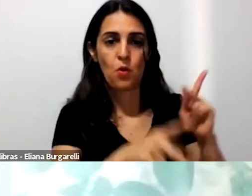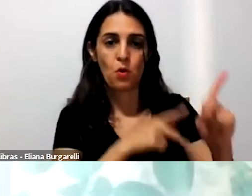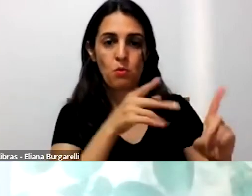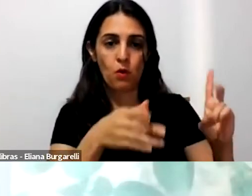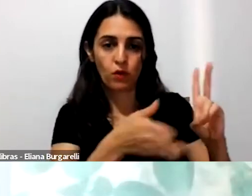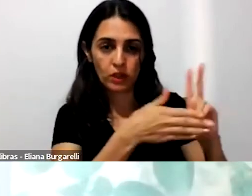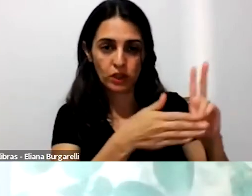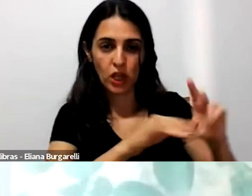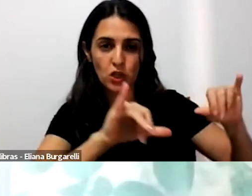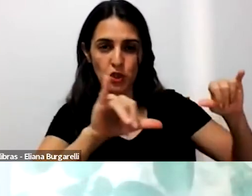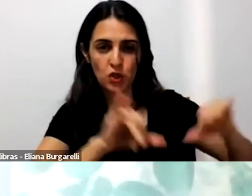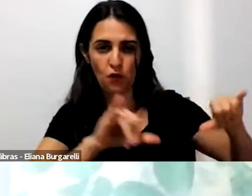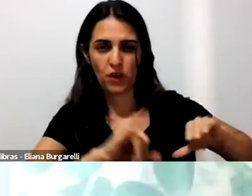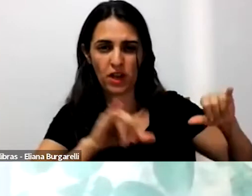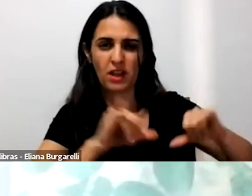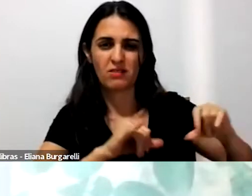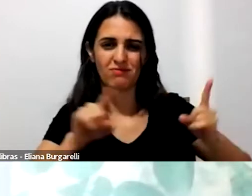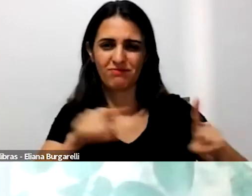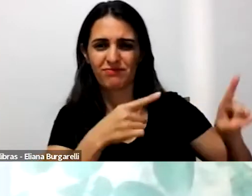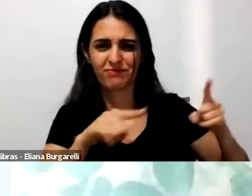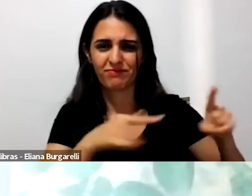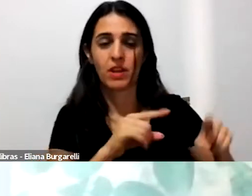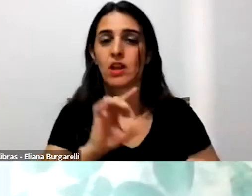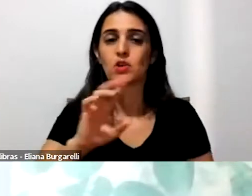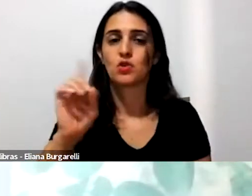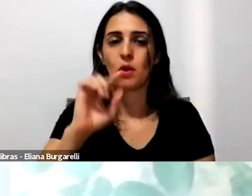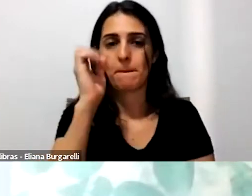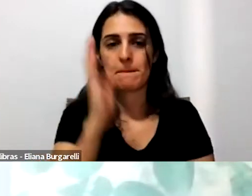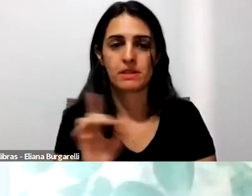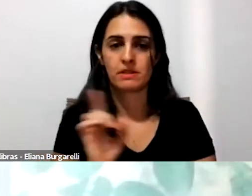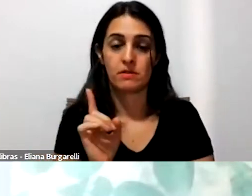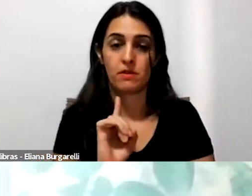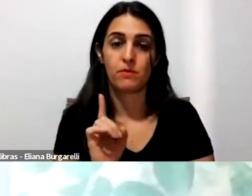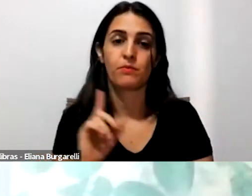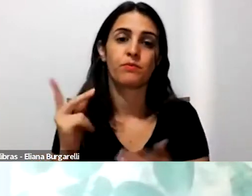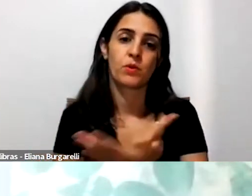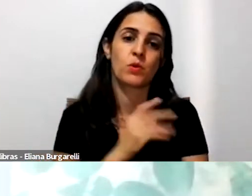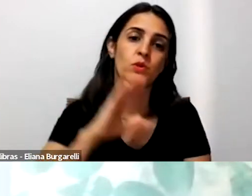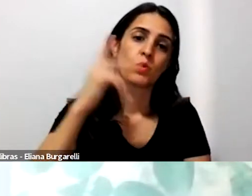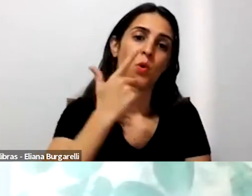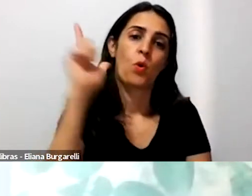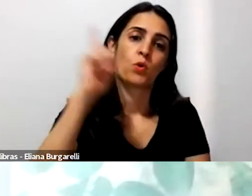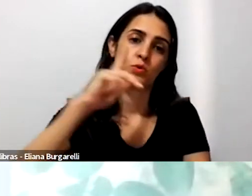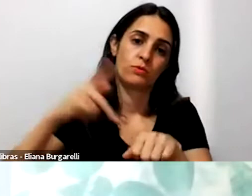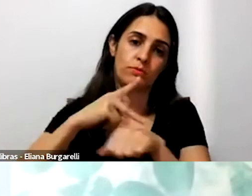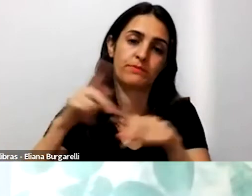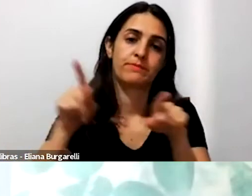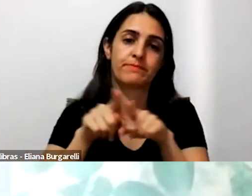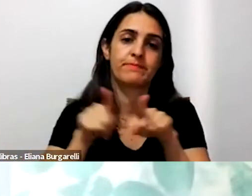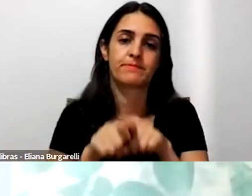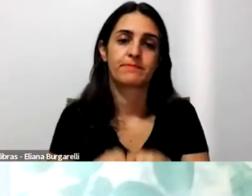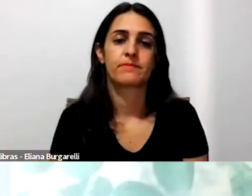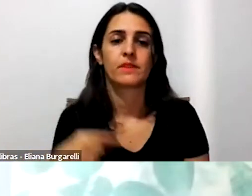outros países, né, e também estamos fazendo outras reuniões nesse sentido, porque a gente sabe